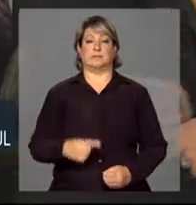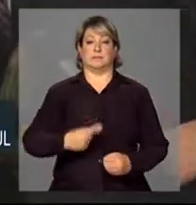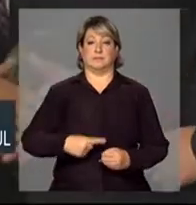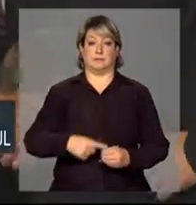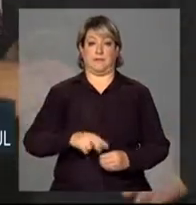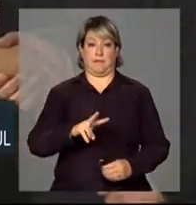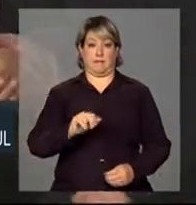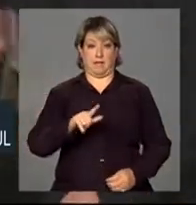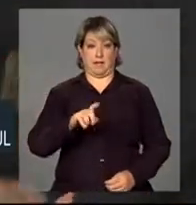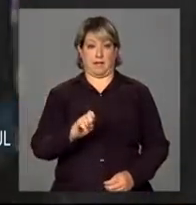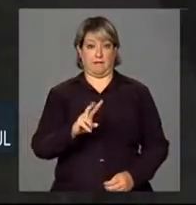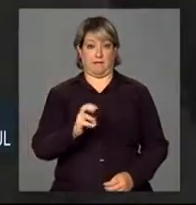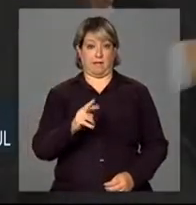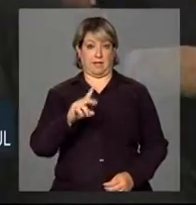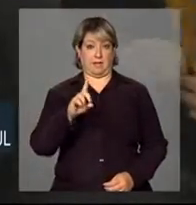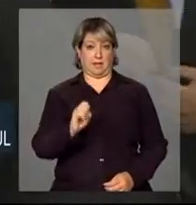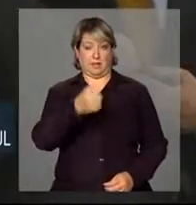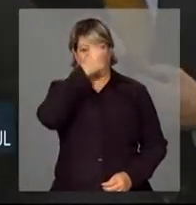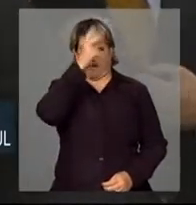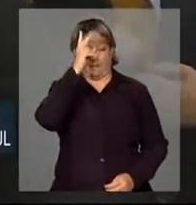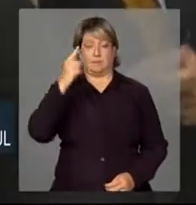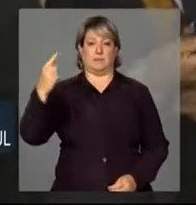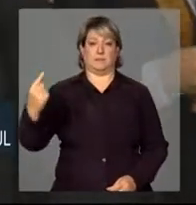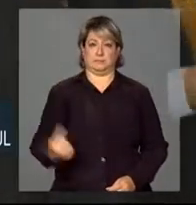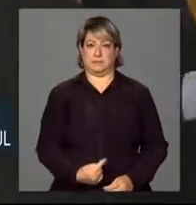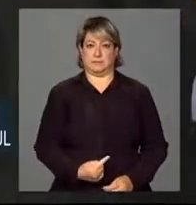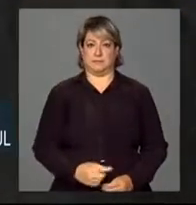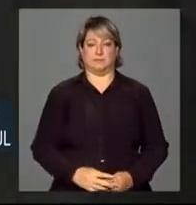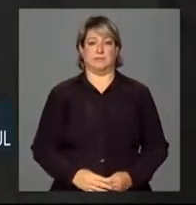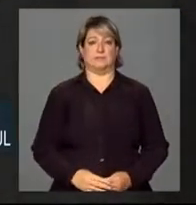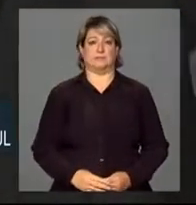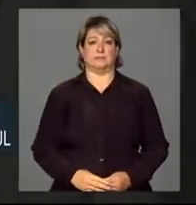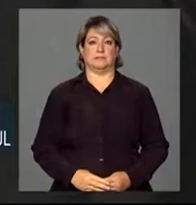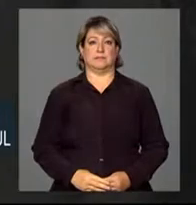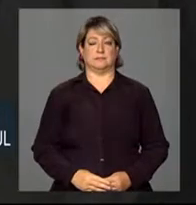Vale Verde, prefeito André de Azeredo.